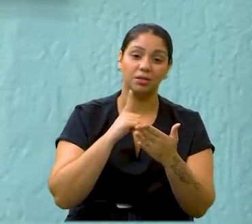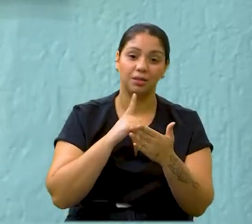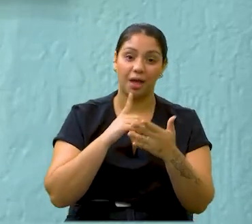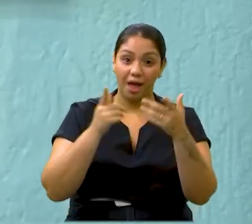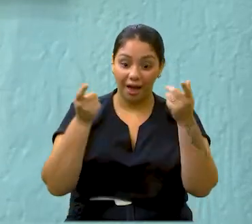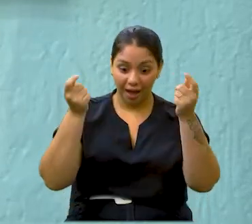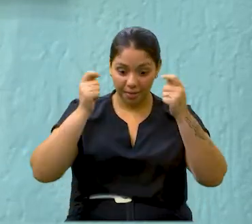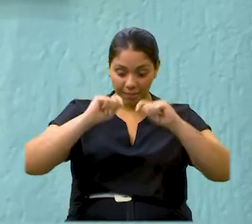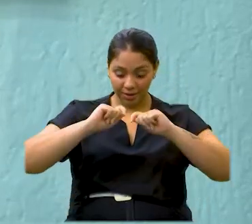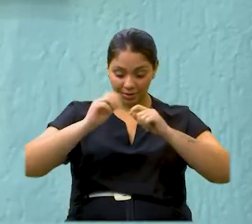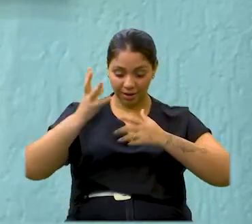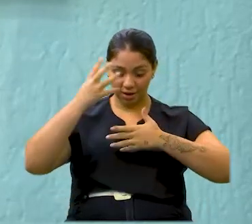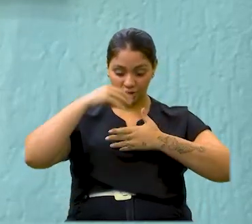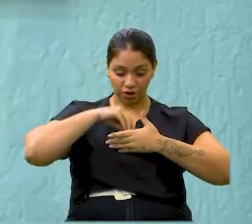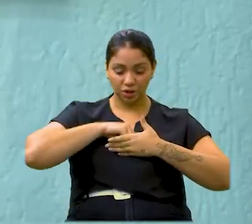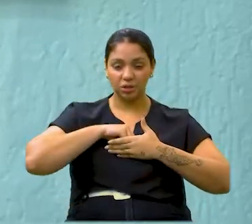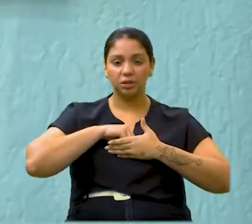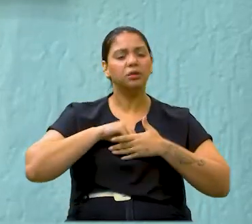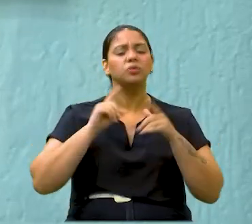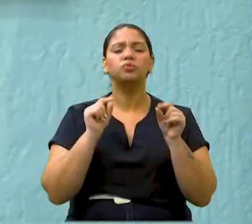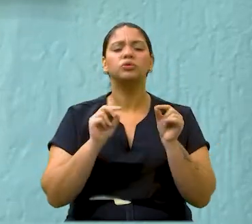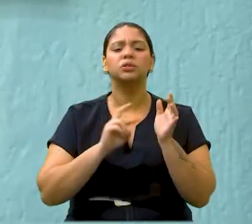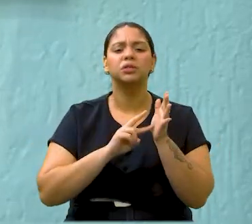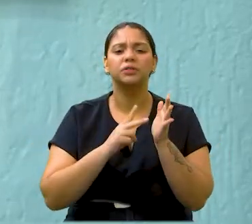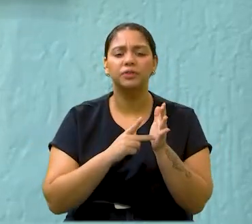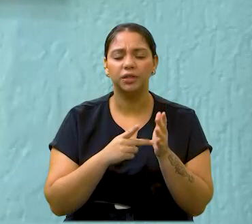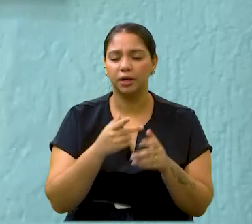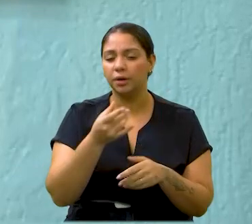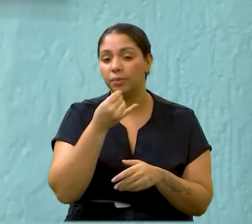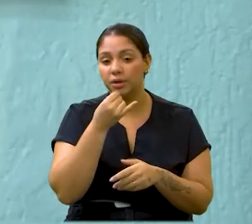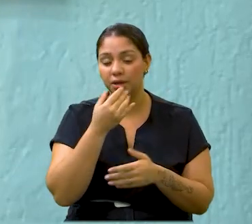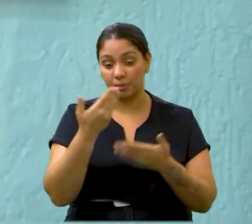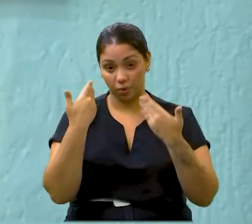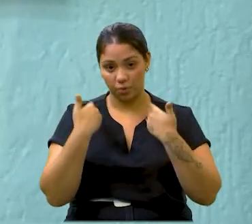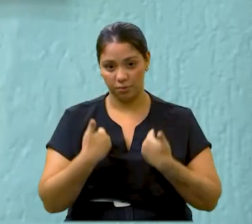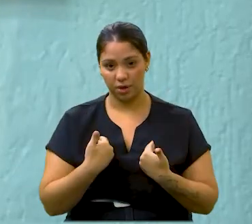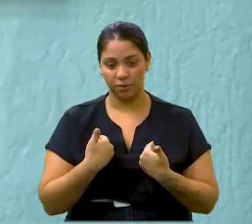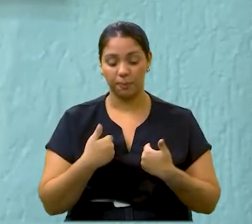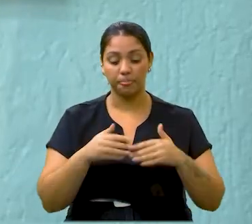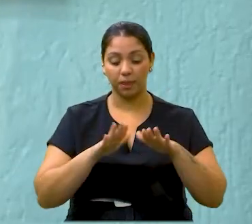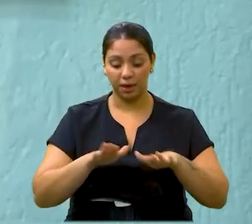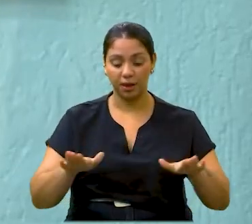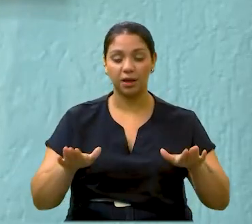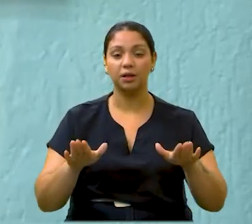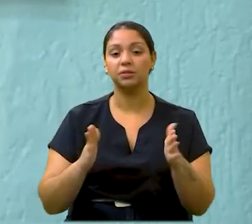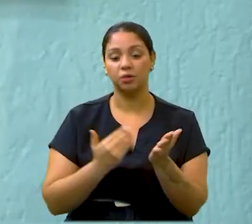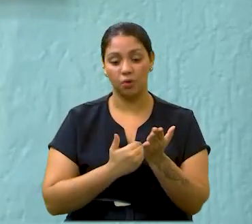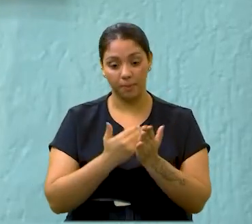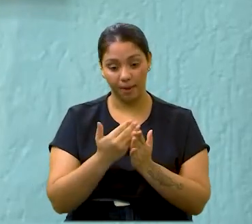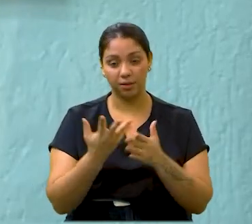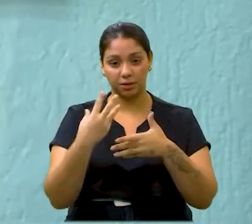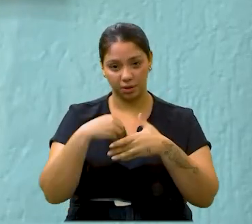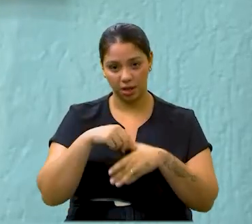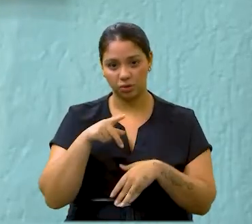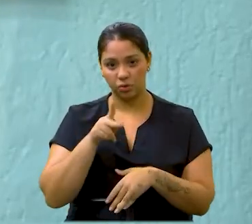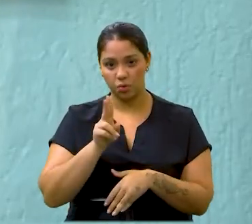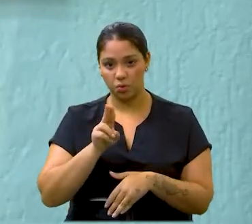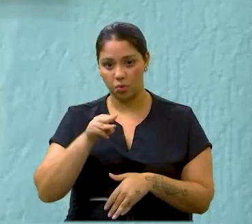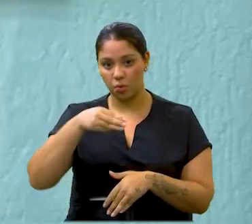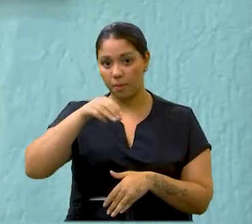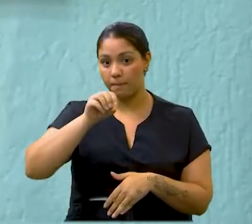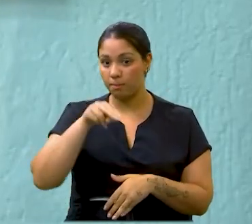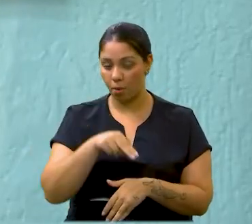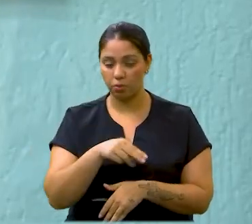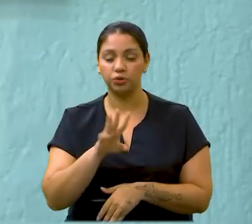de capacidade. O que seria isso? Vamos dizer que comigo, quando a criança começa a estudar no Kumon, esteja